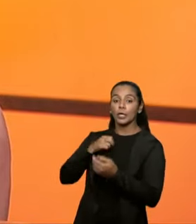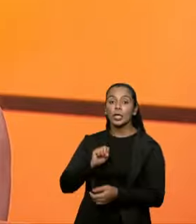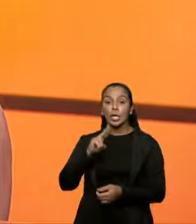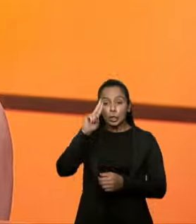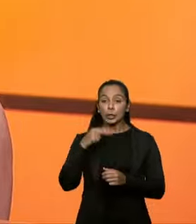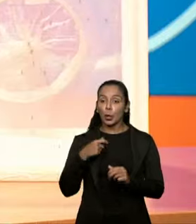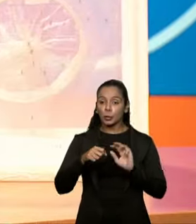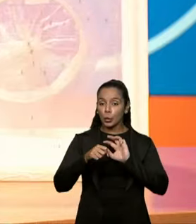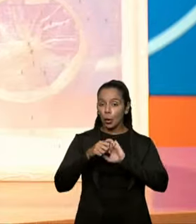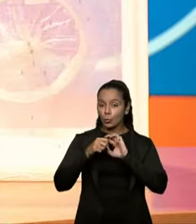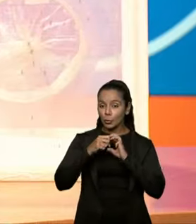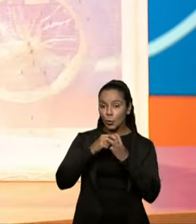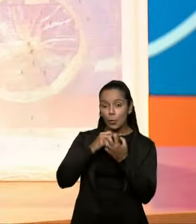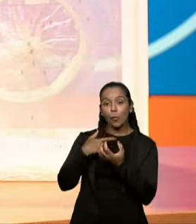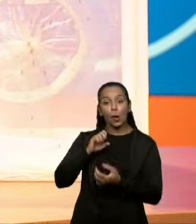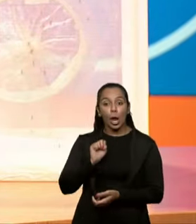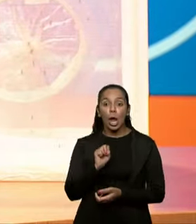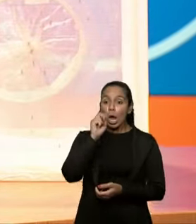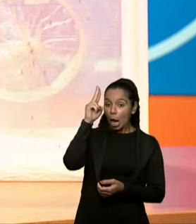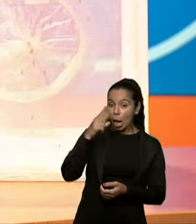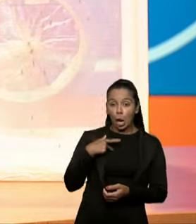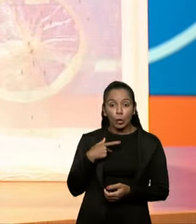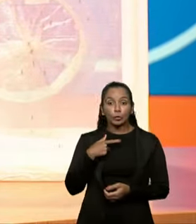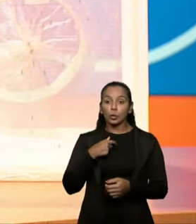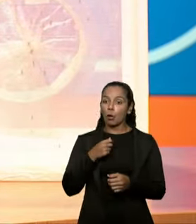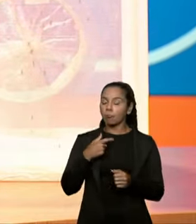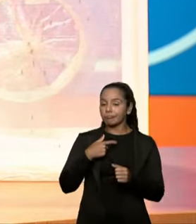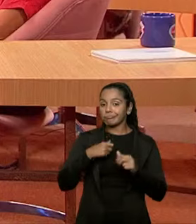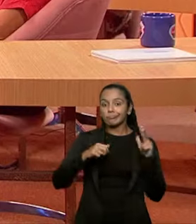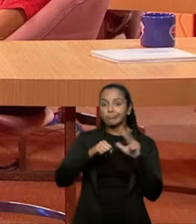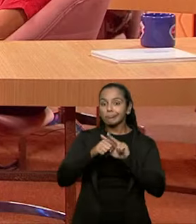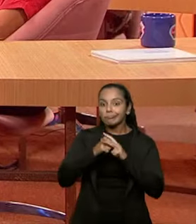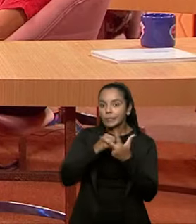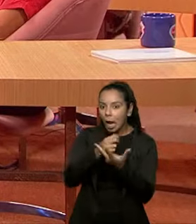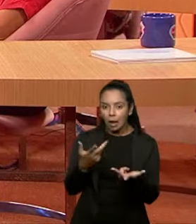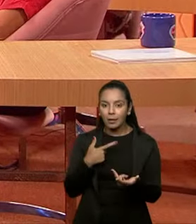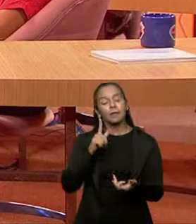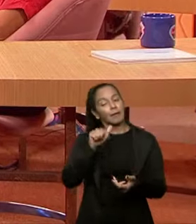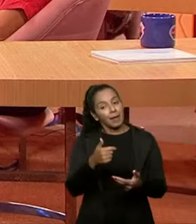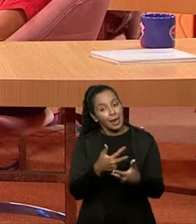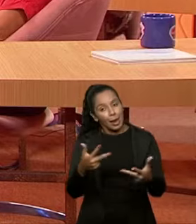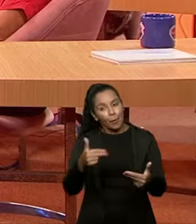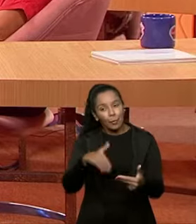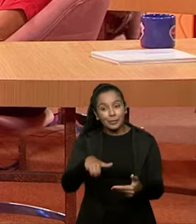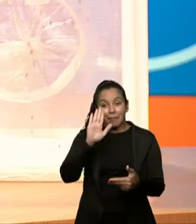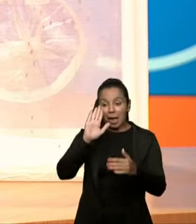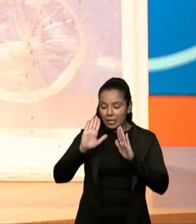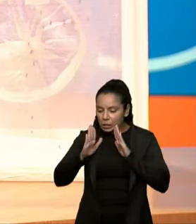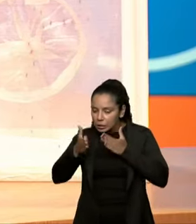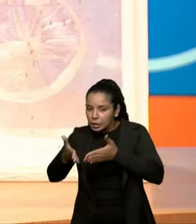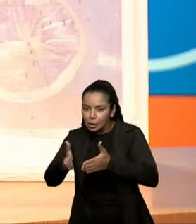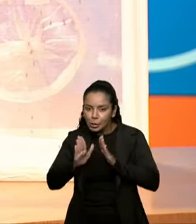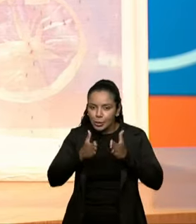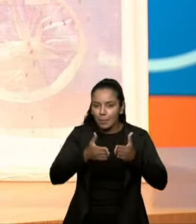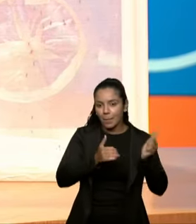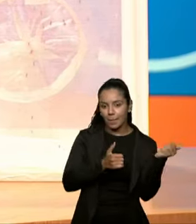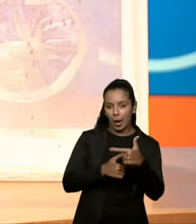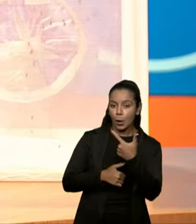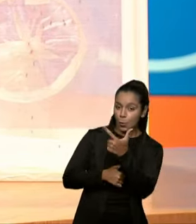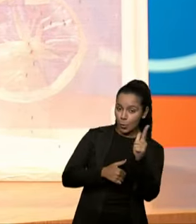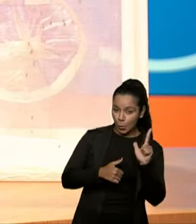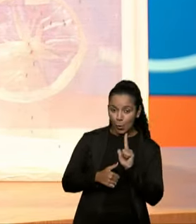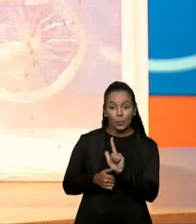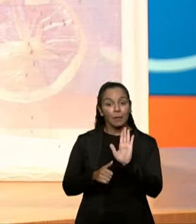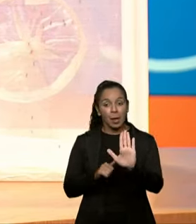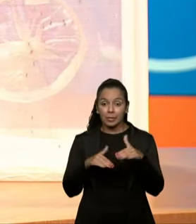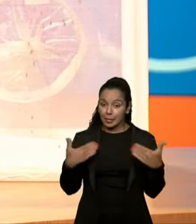eu sou dengue. Não vem, normalmente você tem um desconforto, né? Algumas coisas são mais, né? São mais específicas do que outra, né? Mas assim,